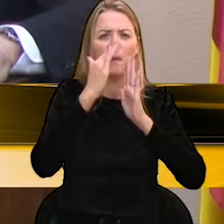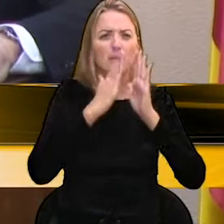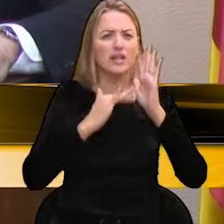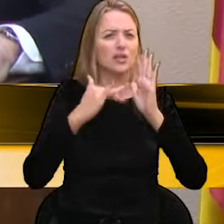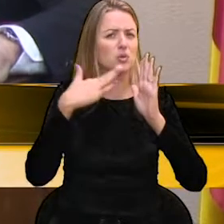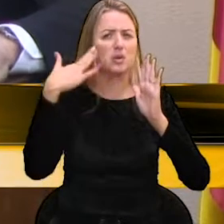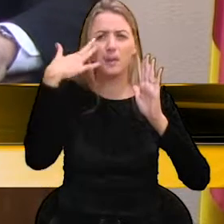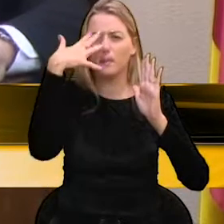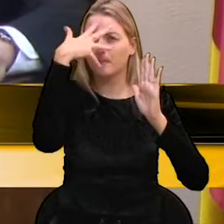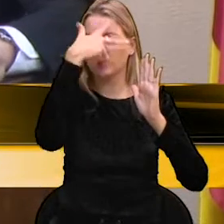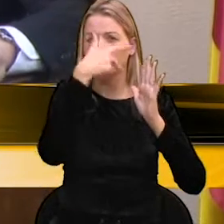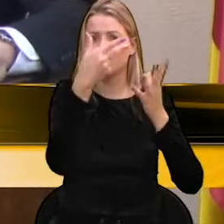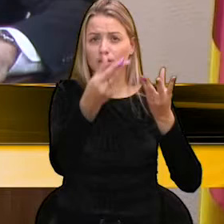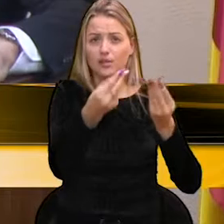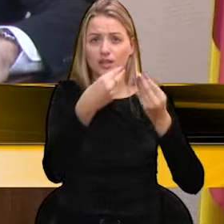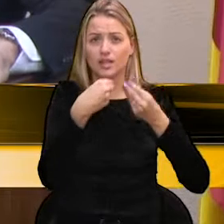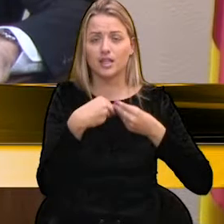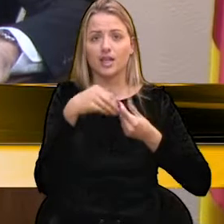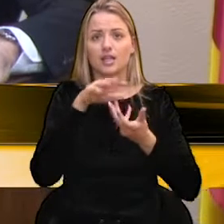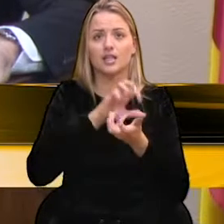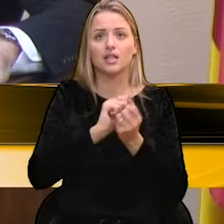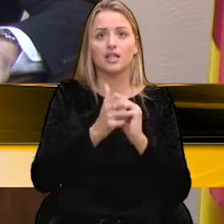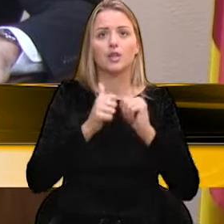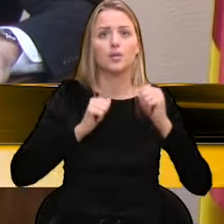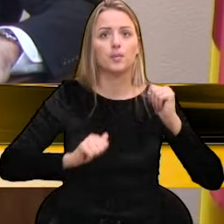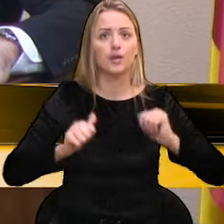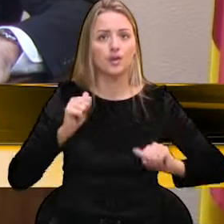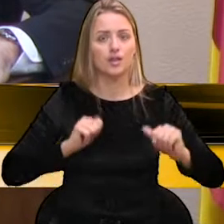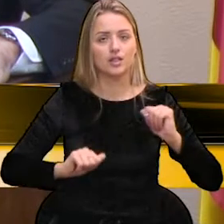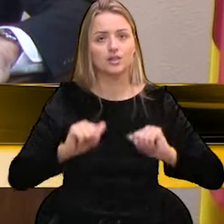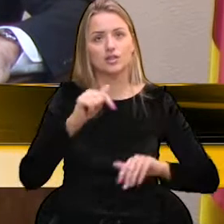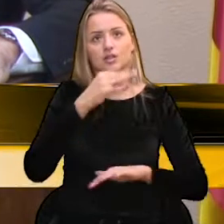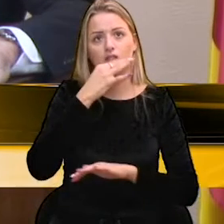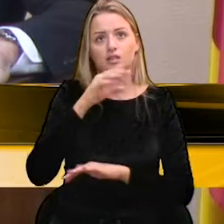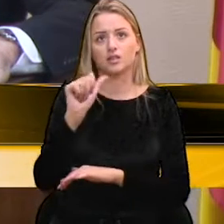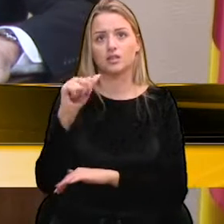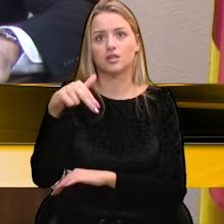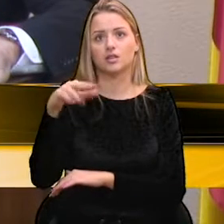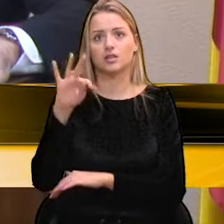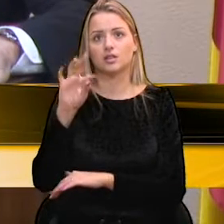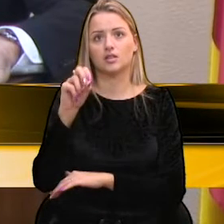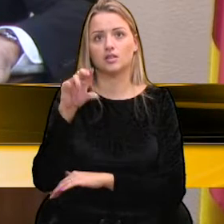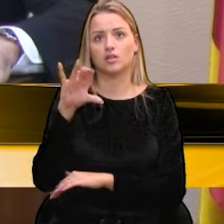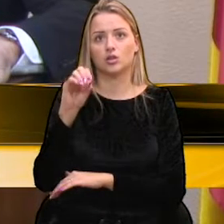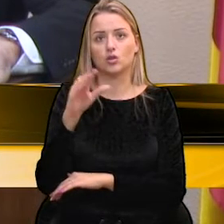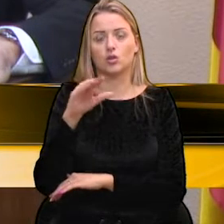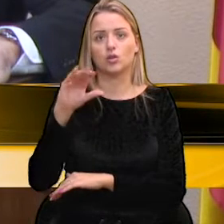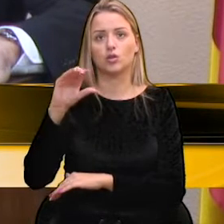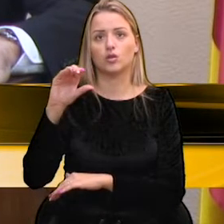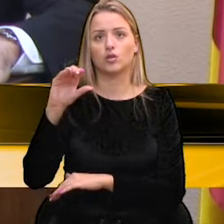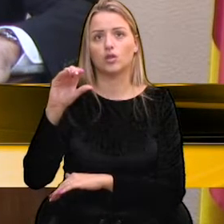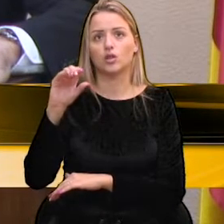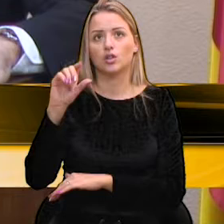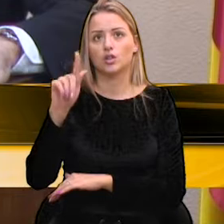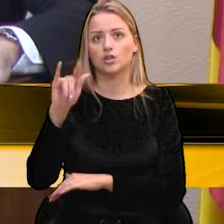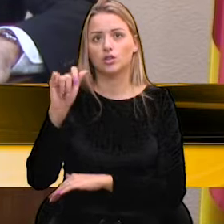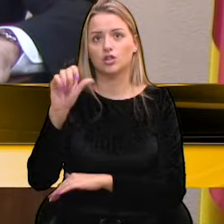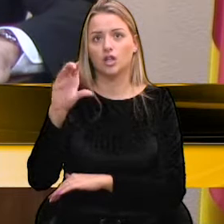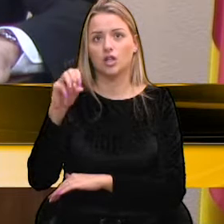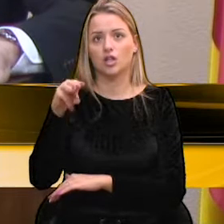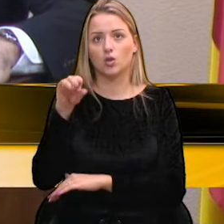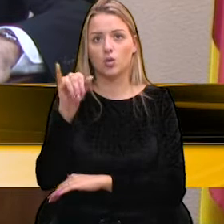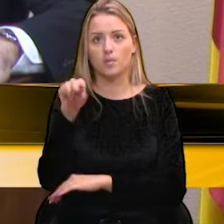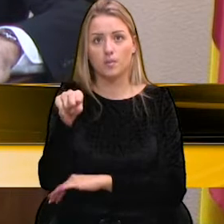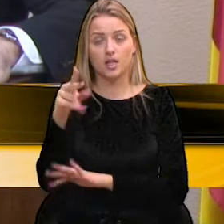foi dada pelo artista plástico caxiense Antônio Jacomin, retratando a Vila Operária